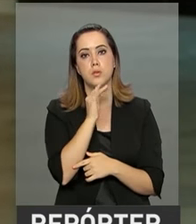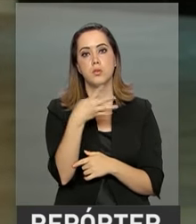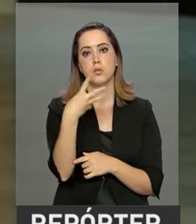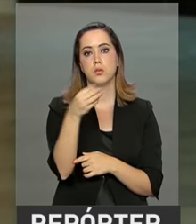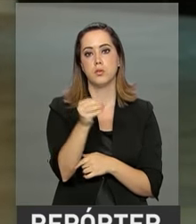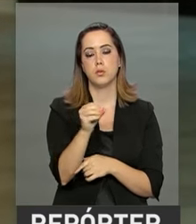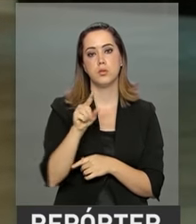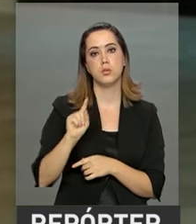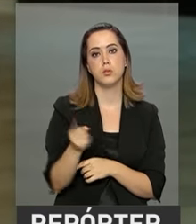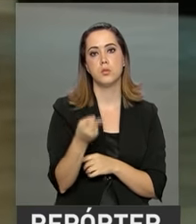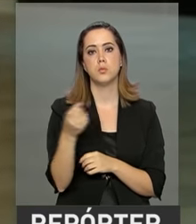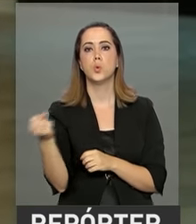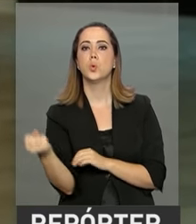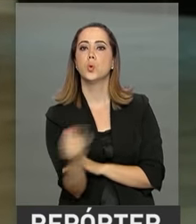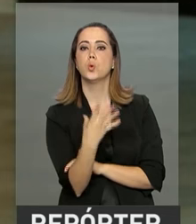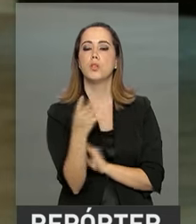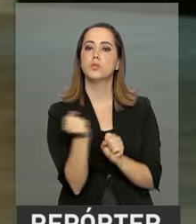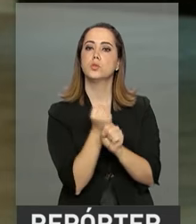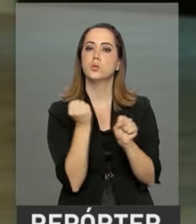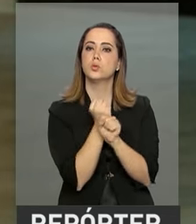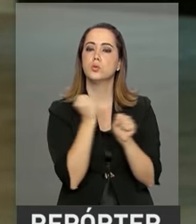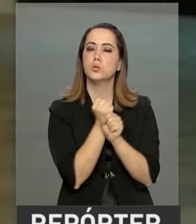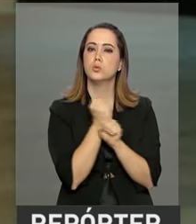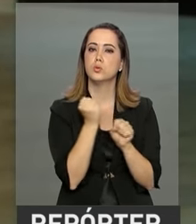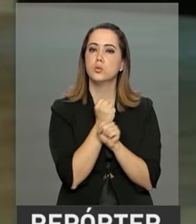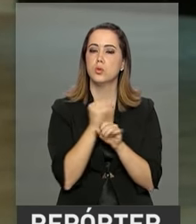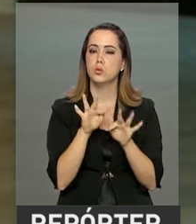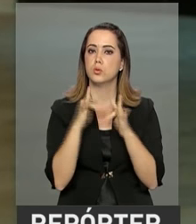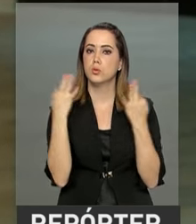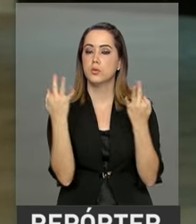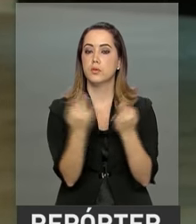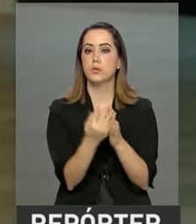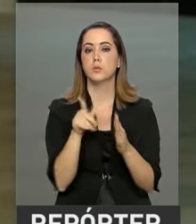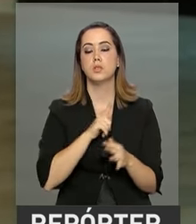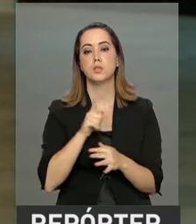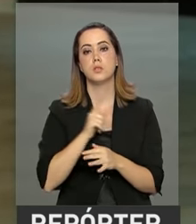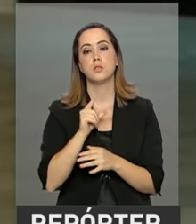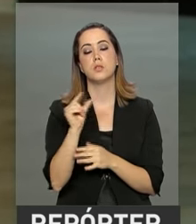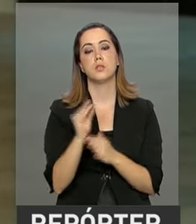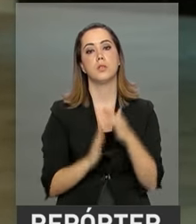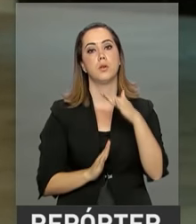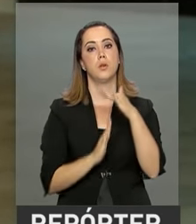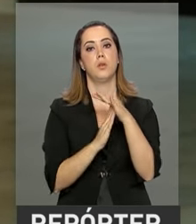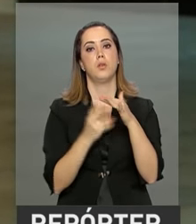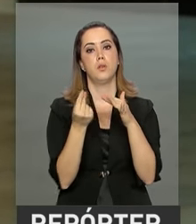mil novas moradias para famílias com renda bruta mensal de até